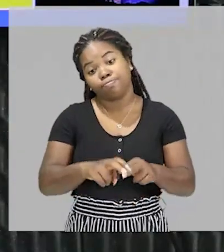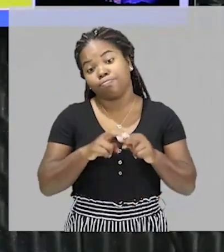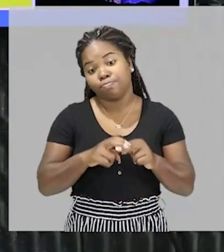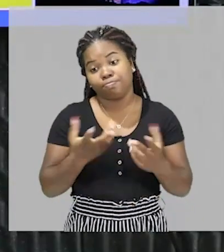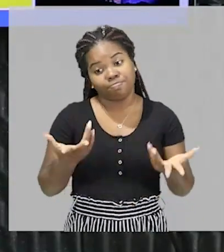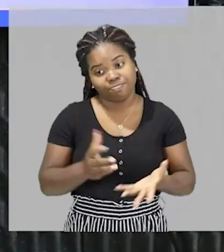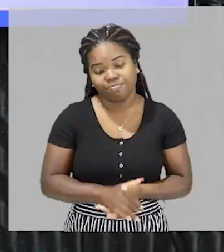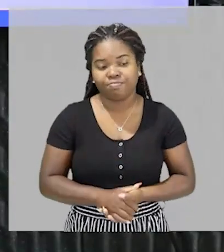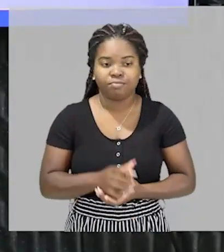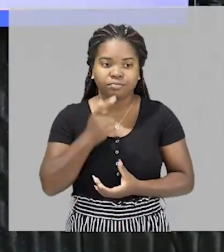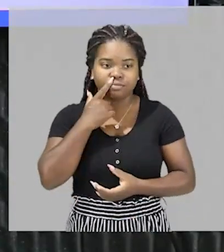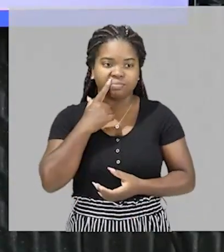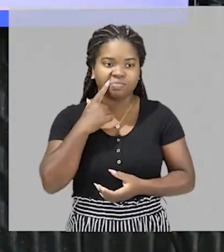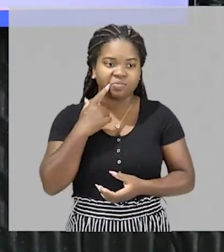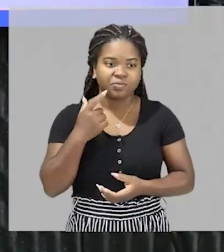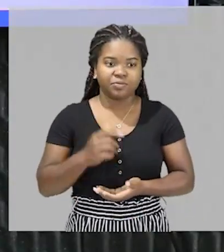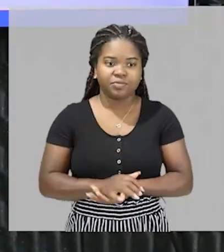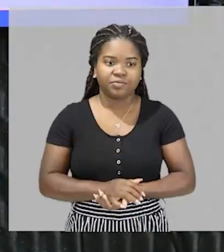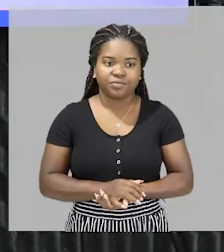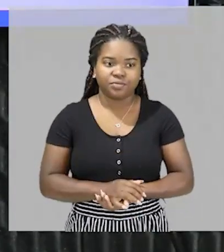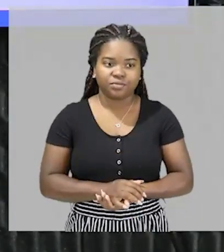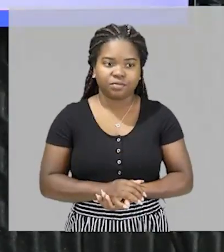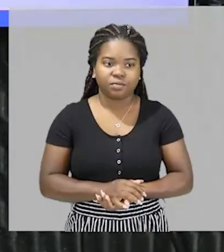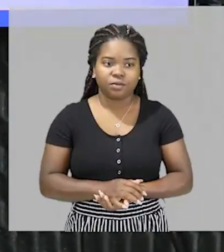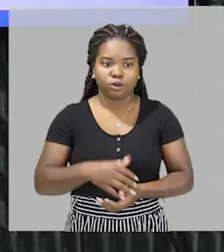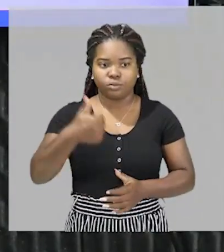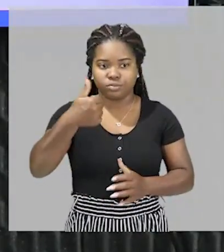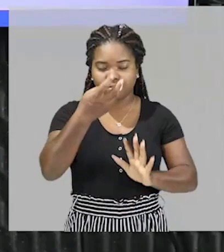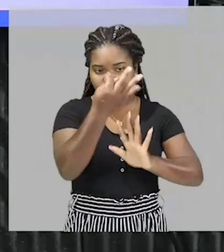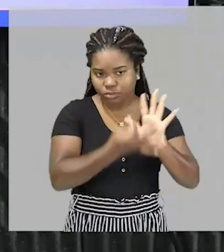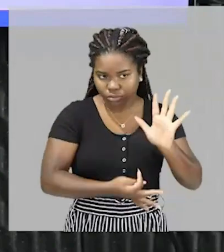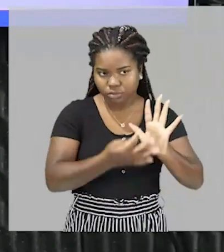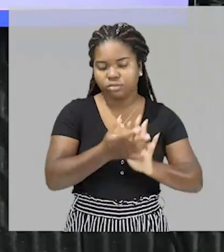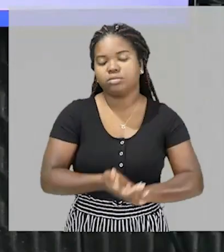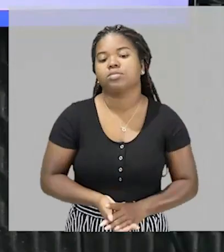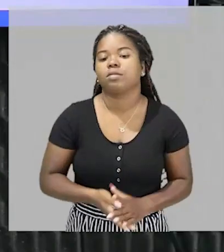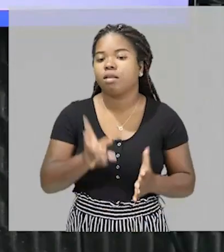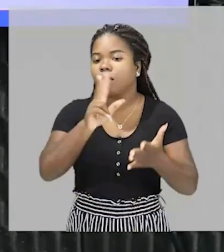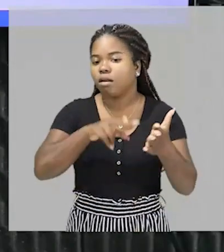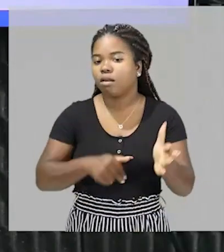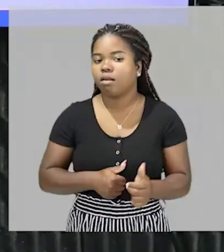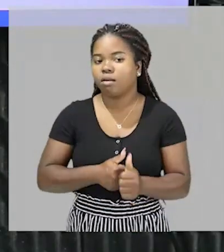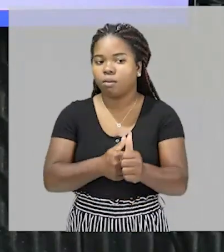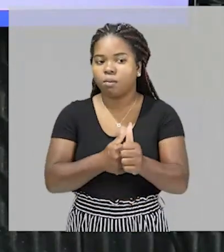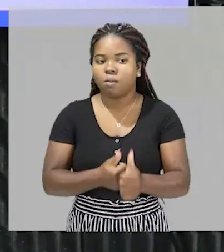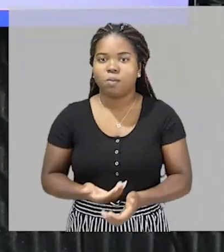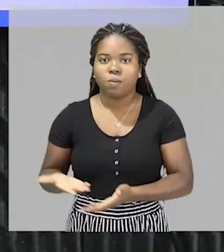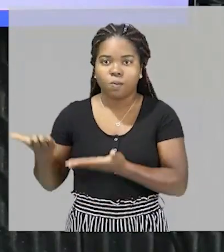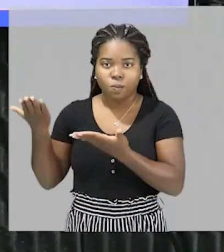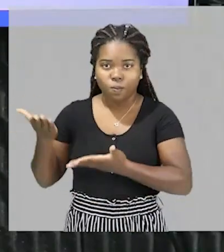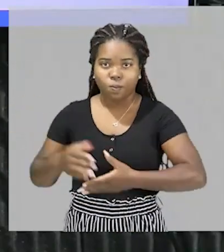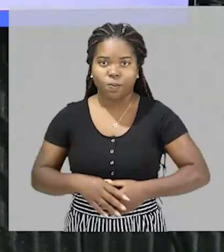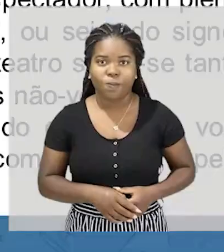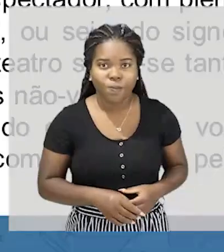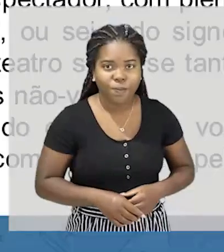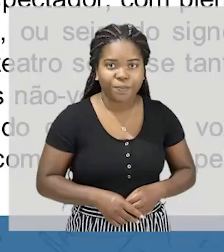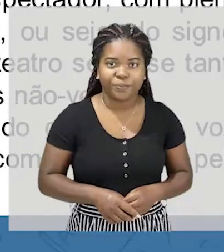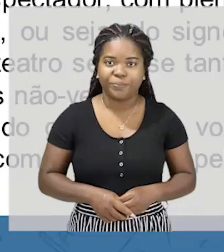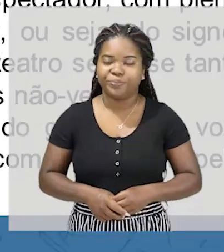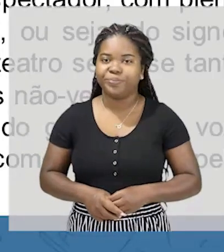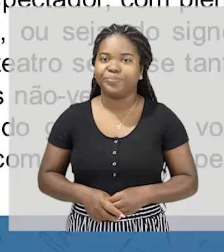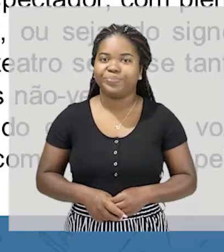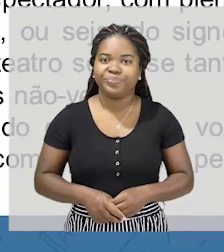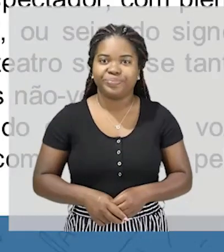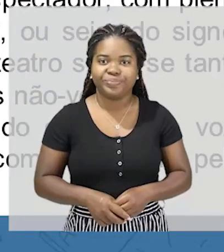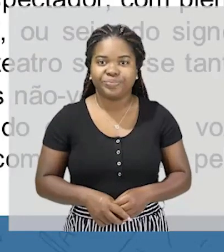sem saber exatamente o que é. Elementos do teatro. Texto 1, para facilitar a vida da minha intérprete. Vamos